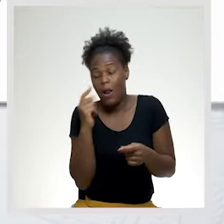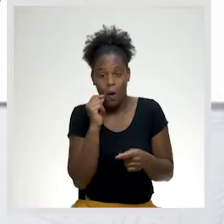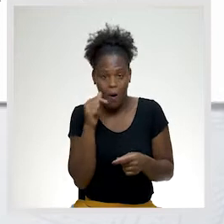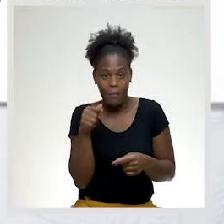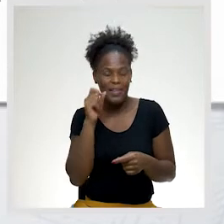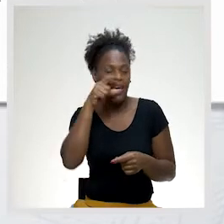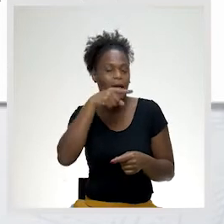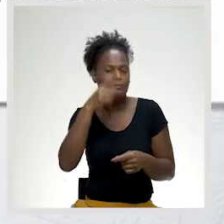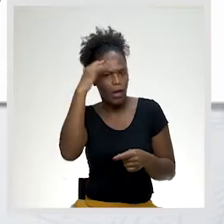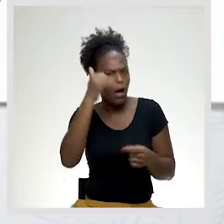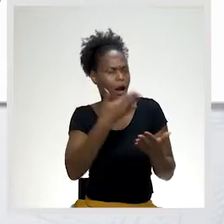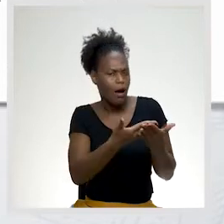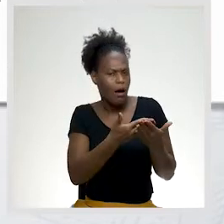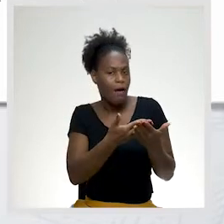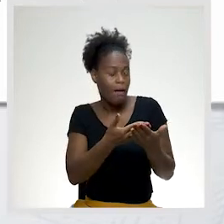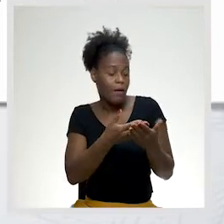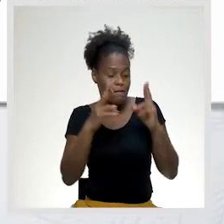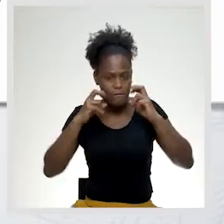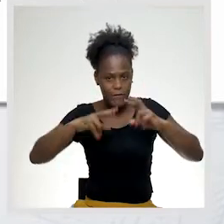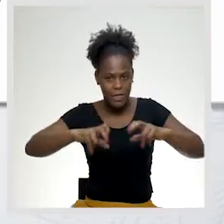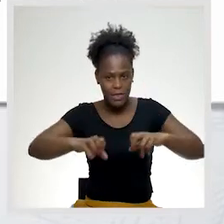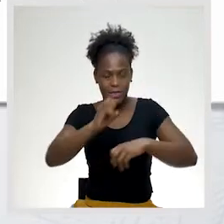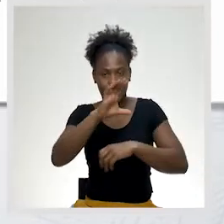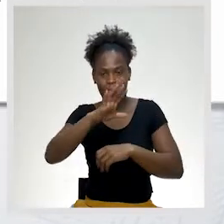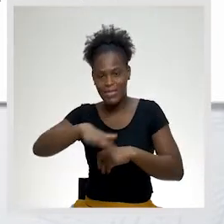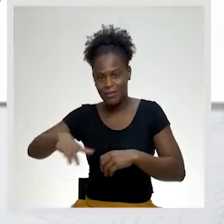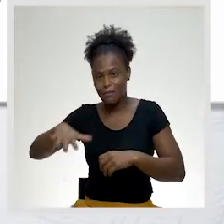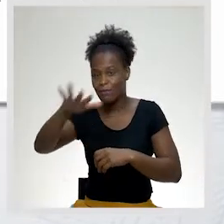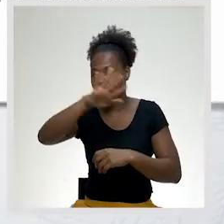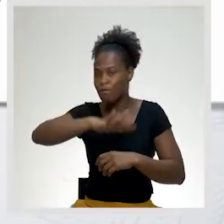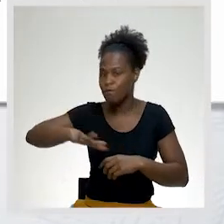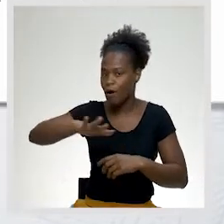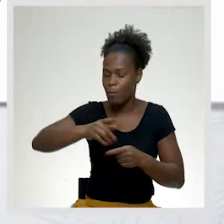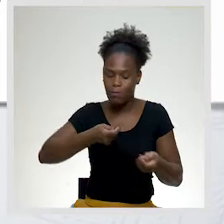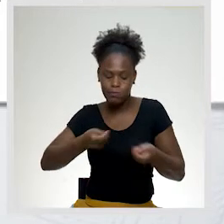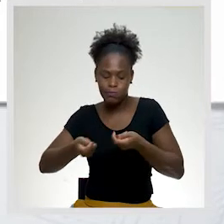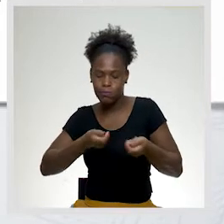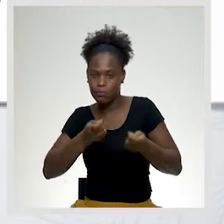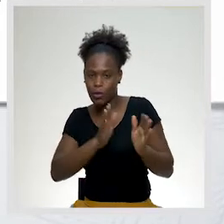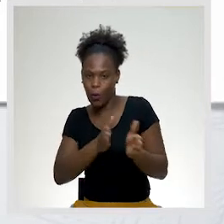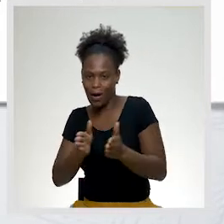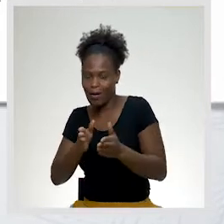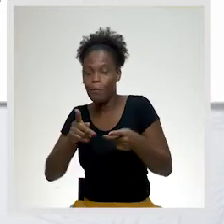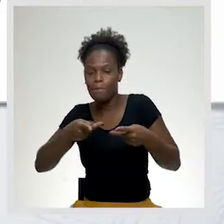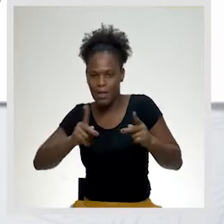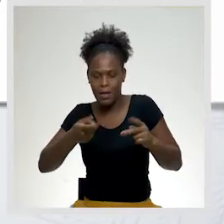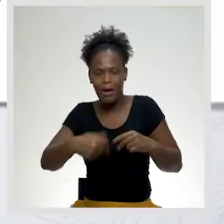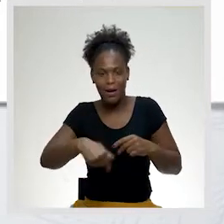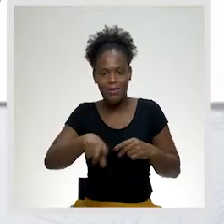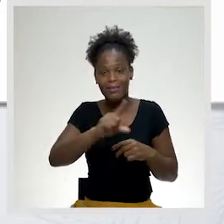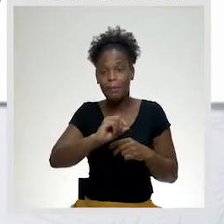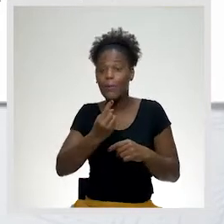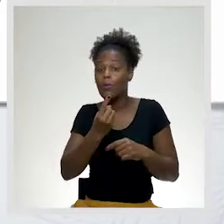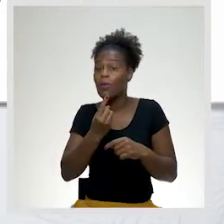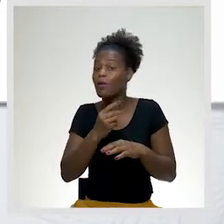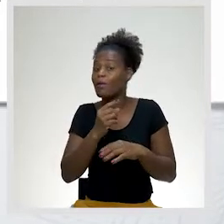quem sugeriu uma investigação científica de uma forma organizada e metódica, pelo uso